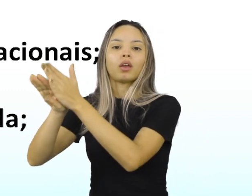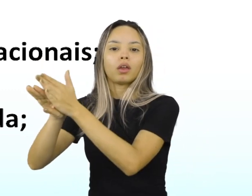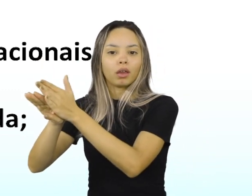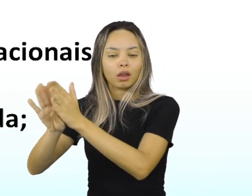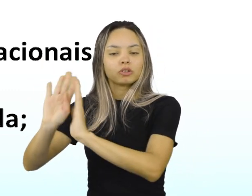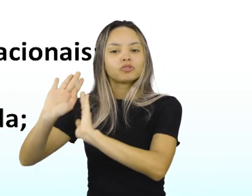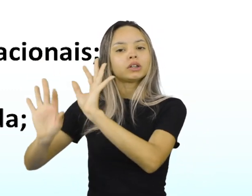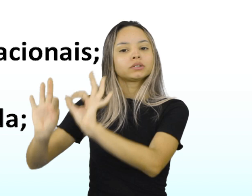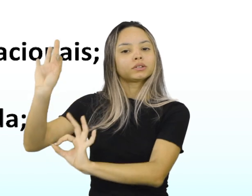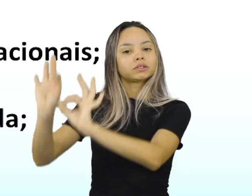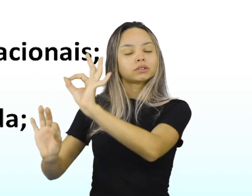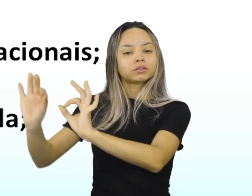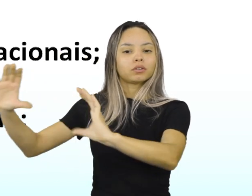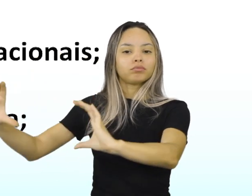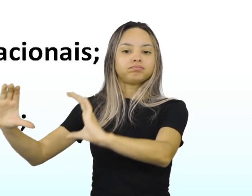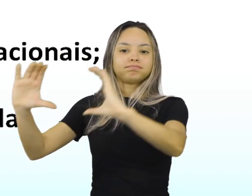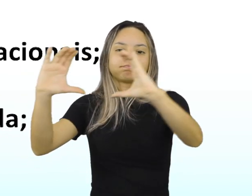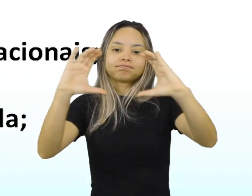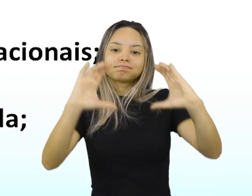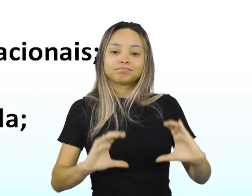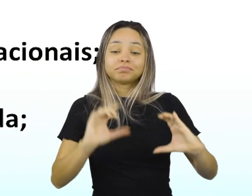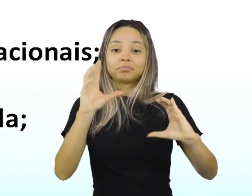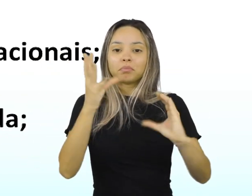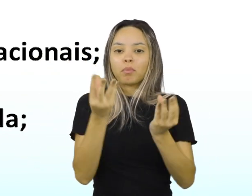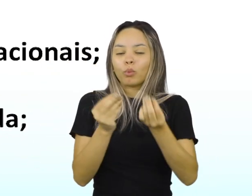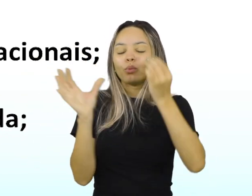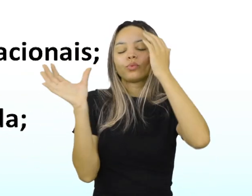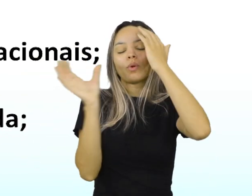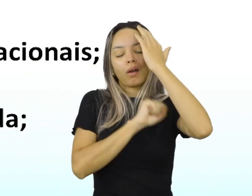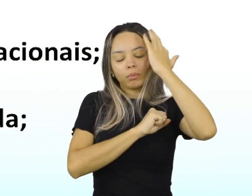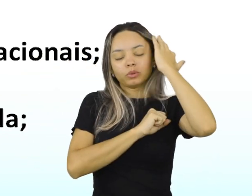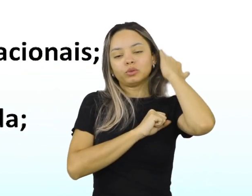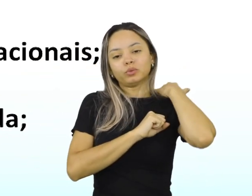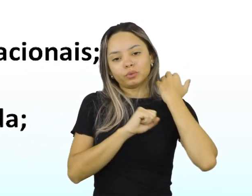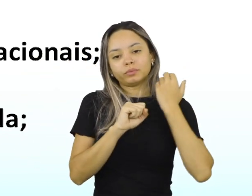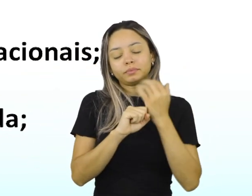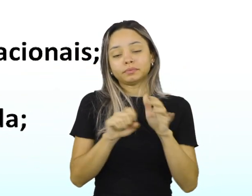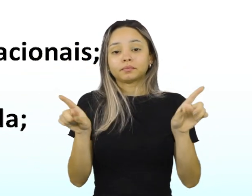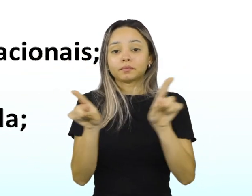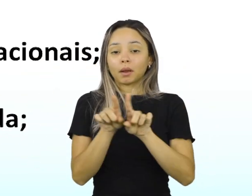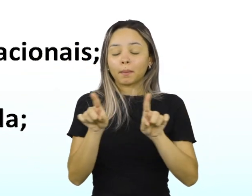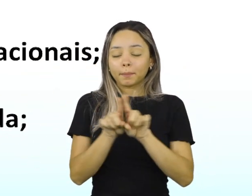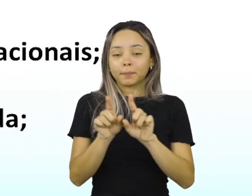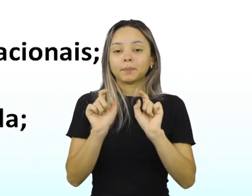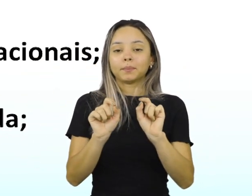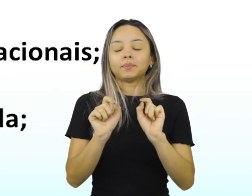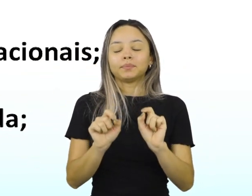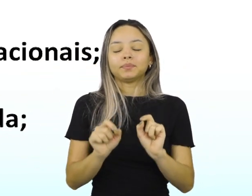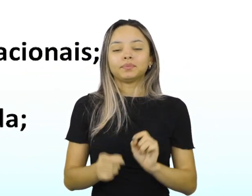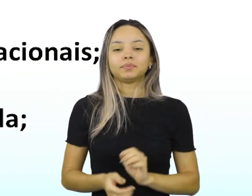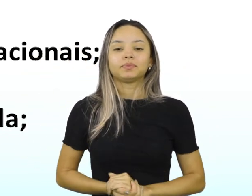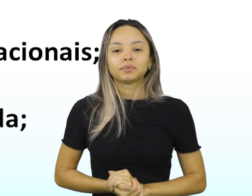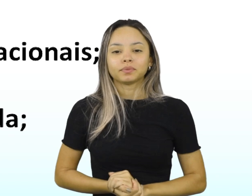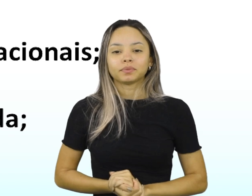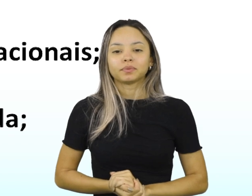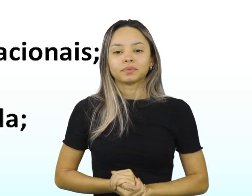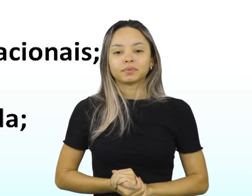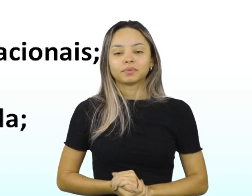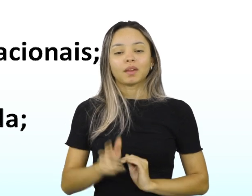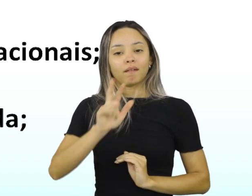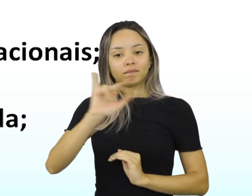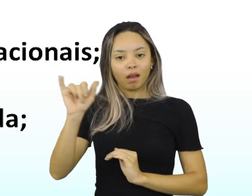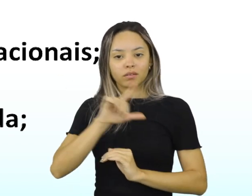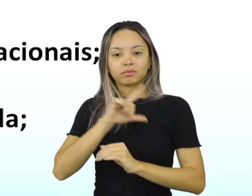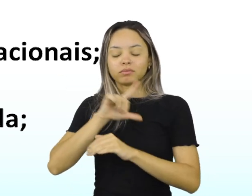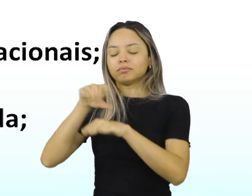a sua mercadoria já começa a ser empacotada. Então é um processo muito ágil e logo ela já sai para